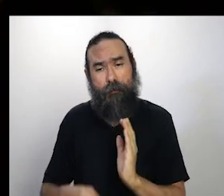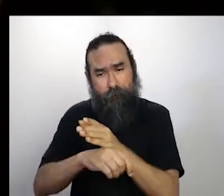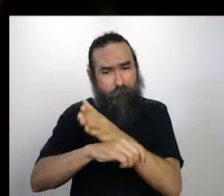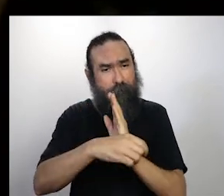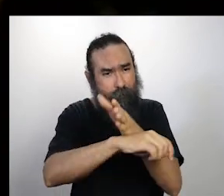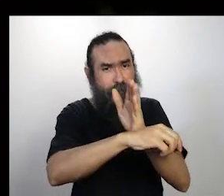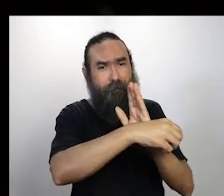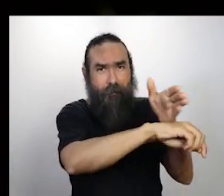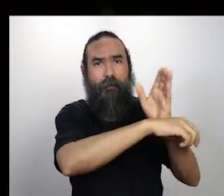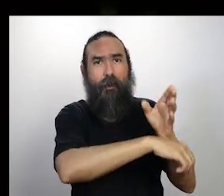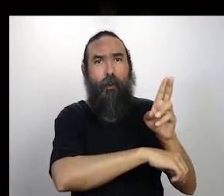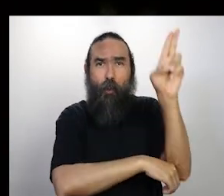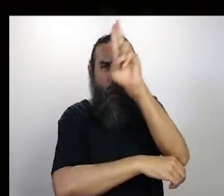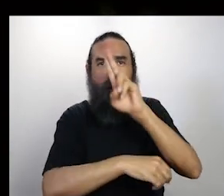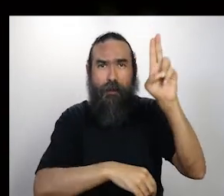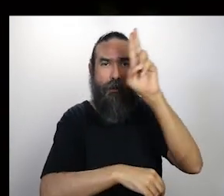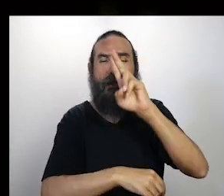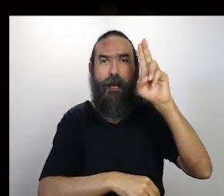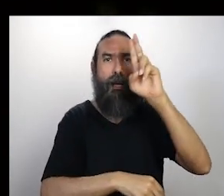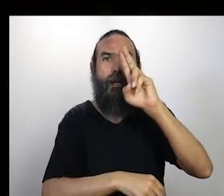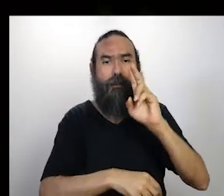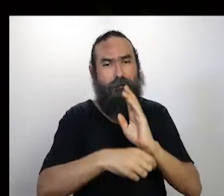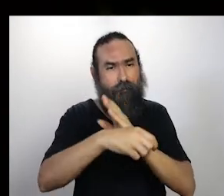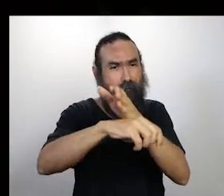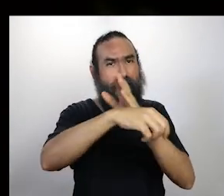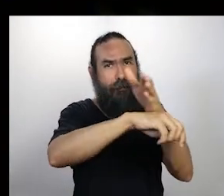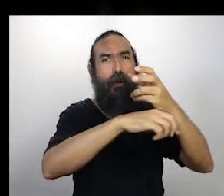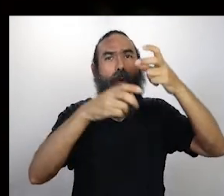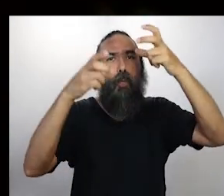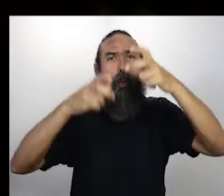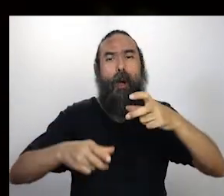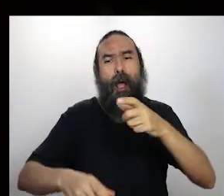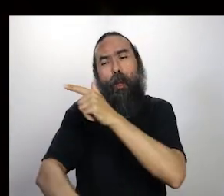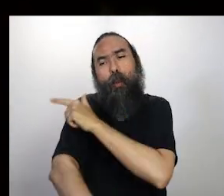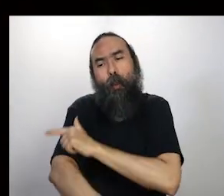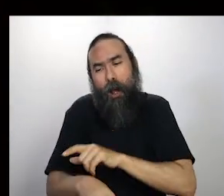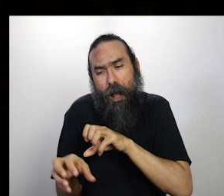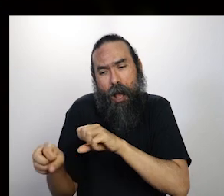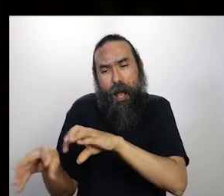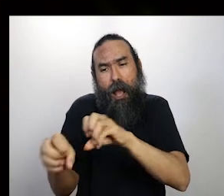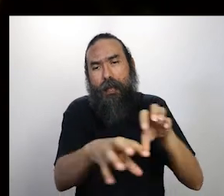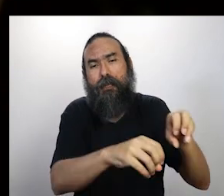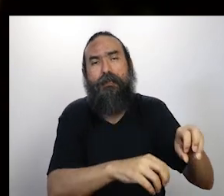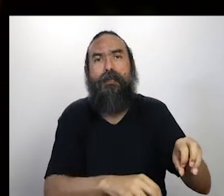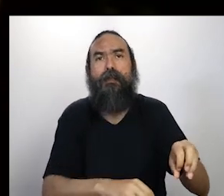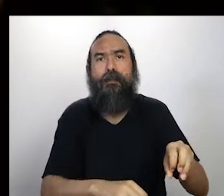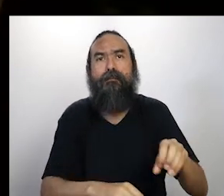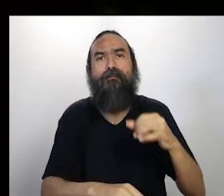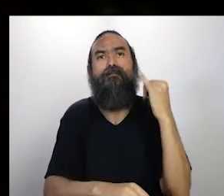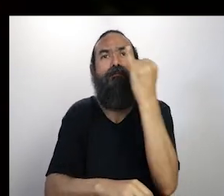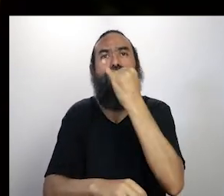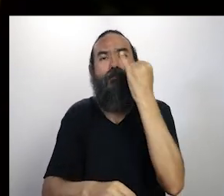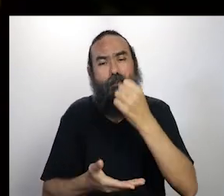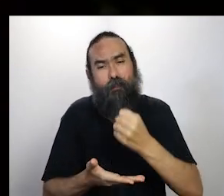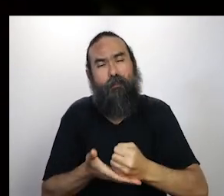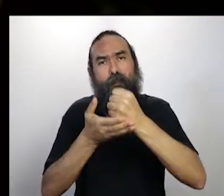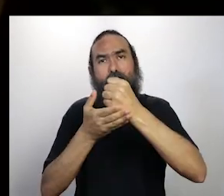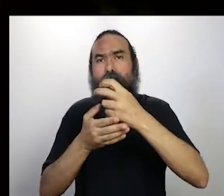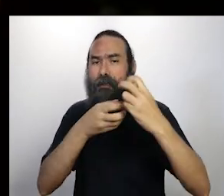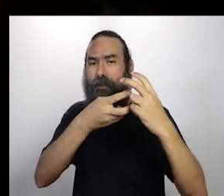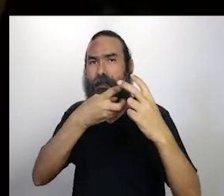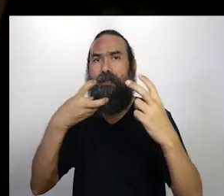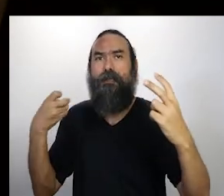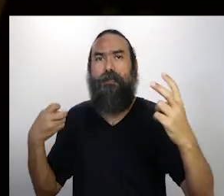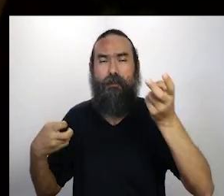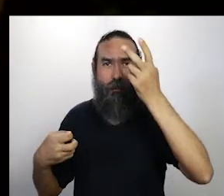ocupar todos os espaços das universidades, todos esses espaços educacionais. E a minha preocupação é que, quando eu cheguei dentro da